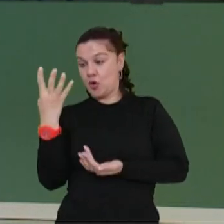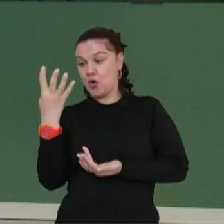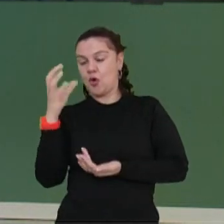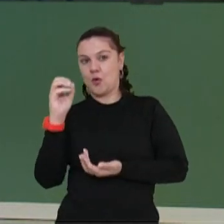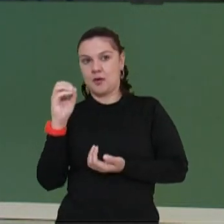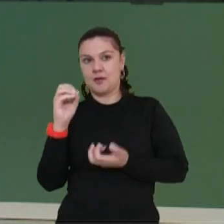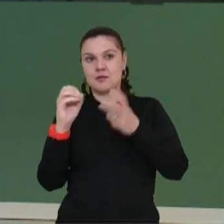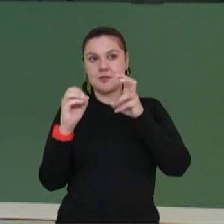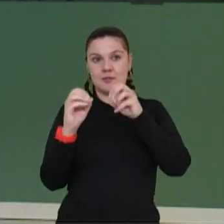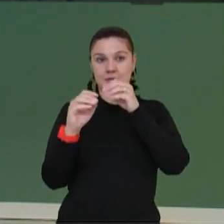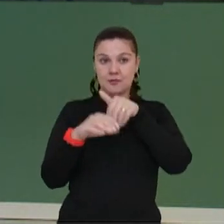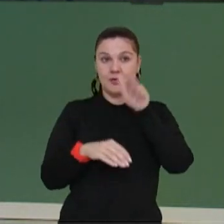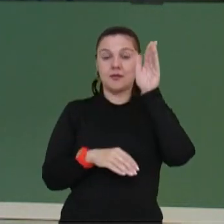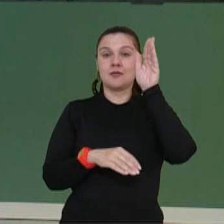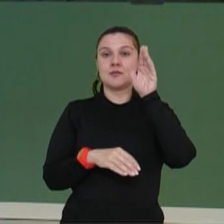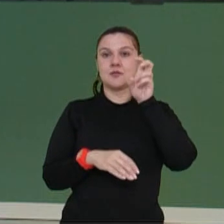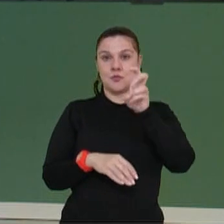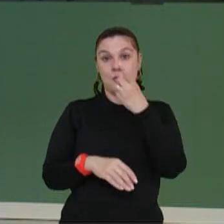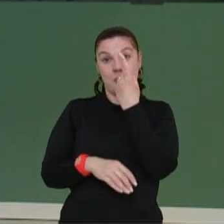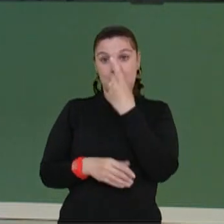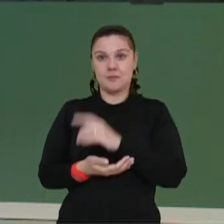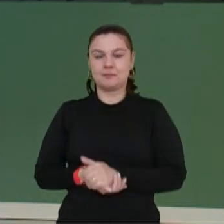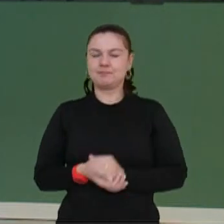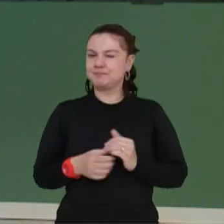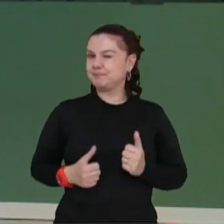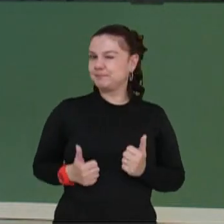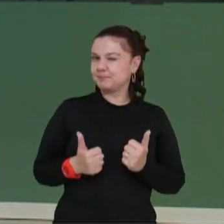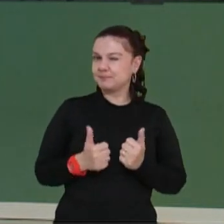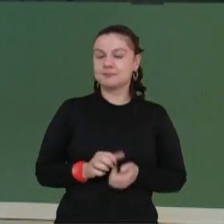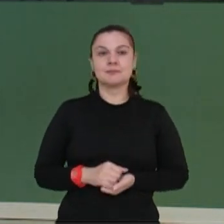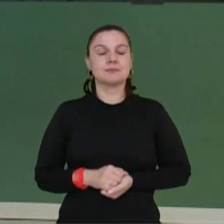50 pedras, 3 pessoas, e acima de 50, uma pessoa. Beleza?